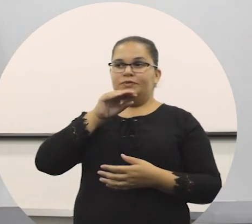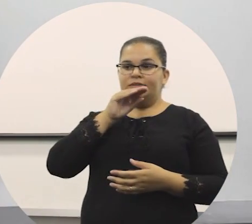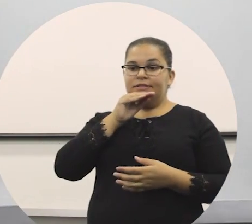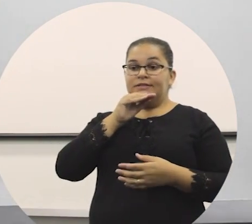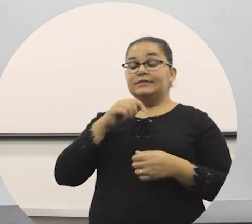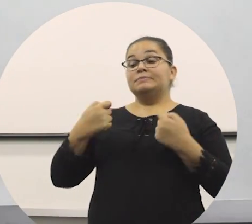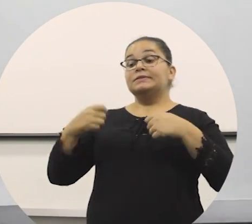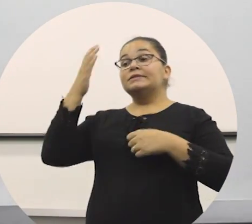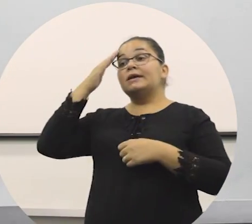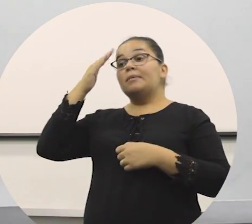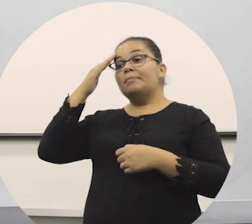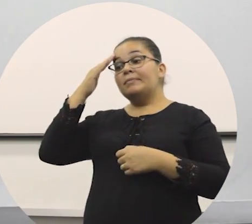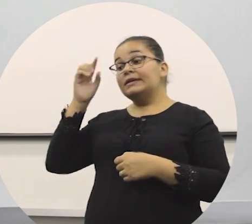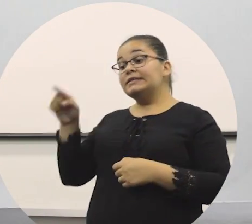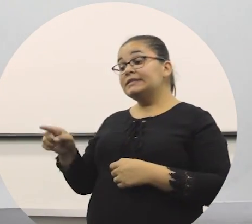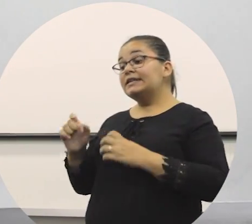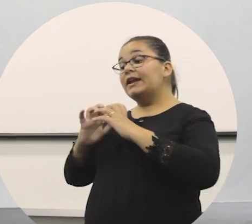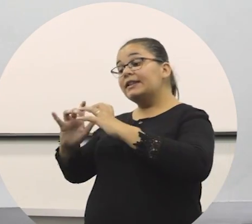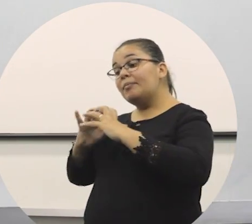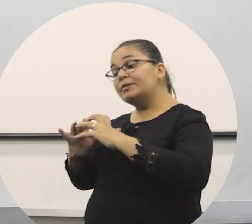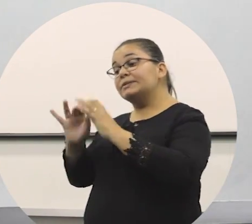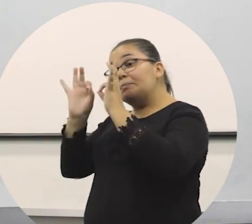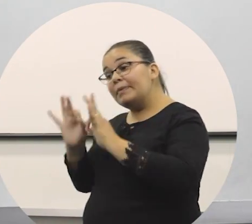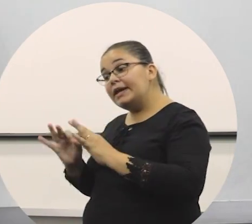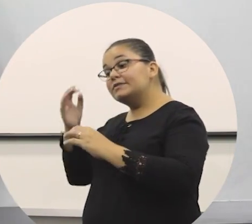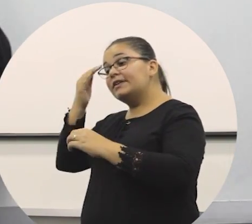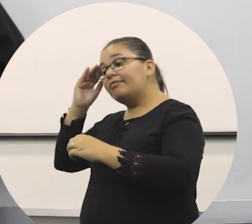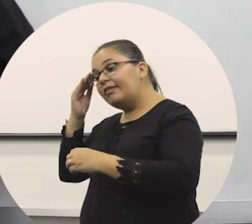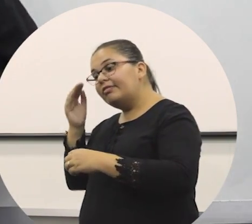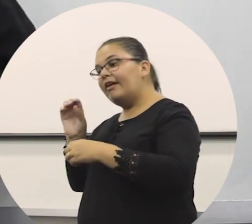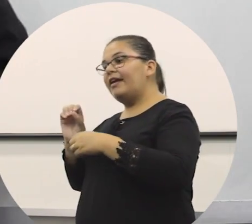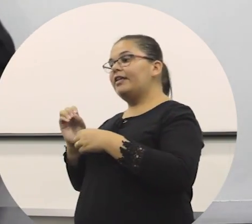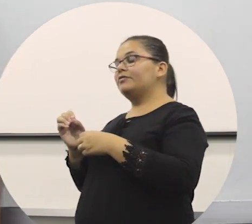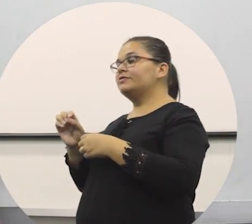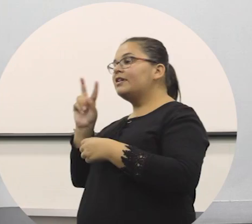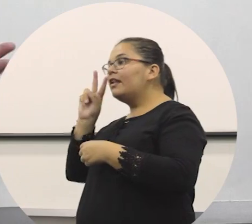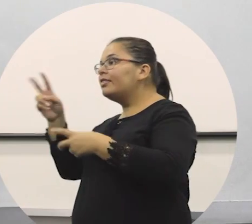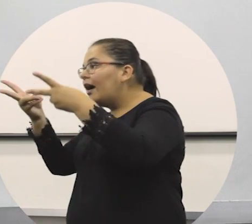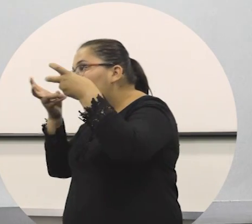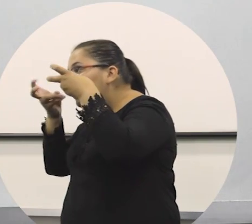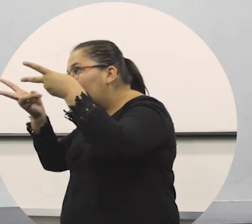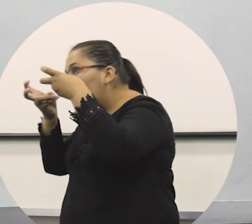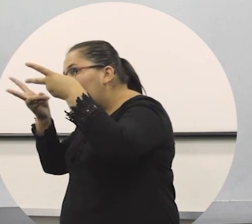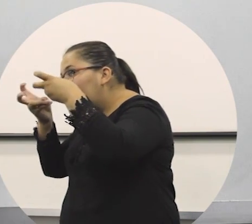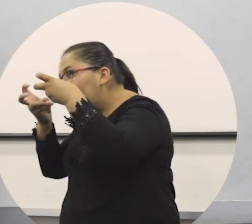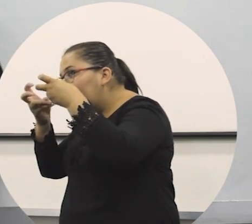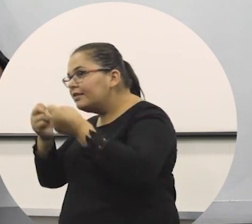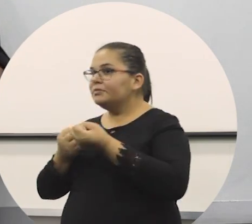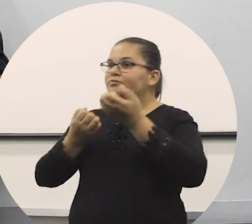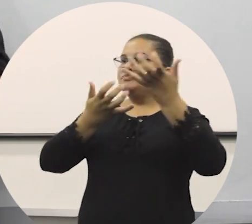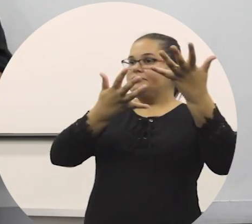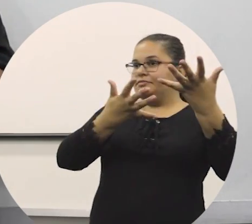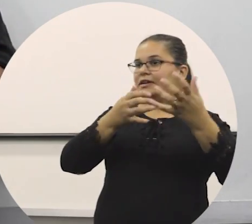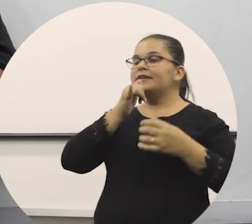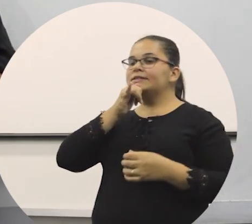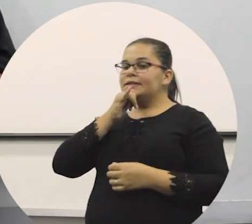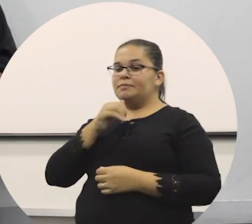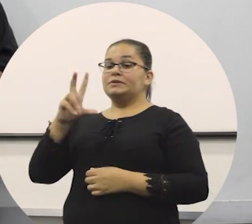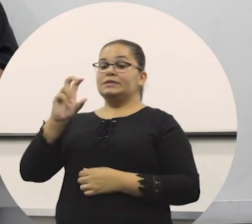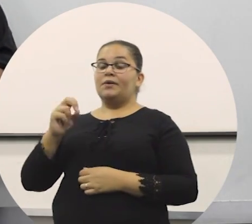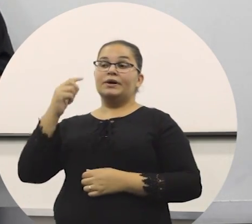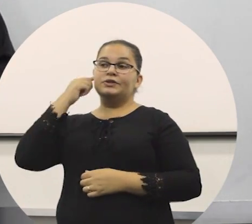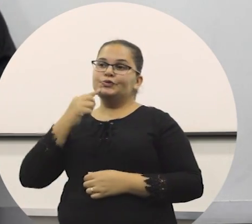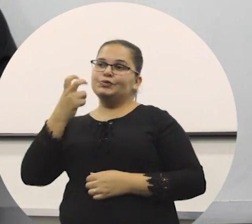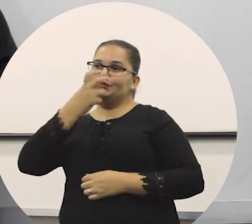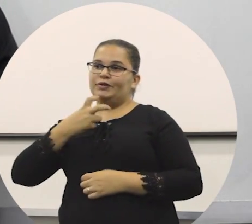língua de fato está sendo processada. Então, por exemplo, se eu pegar surdos oralizados, 50 surdos oralizados,